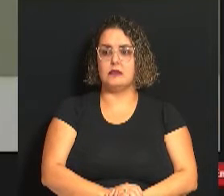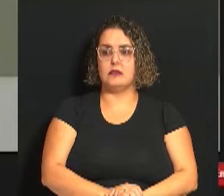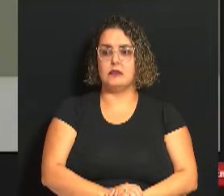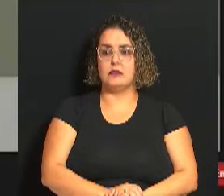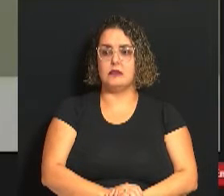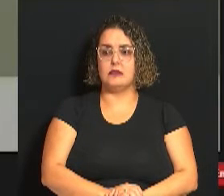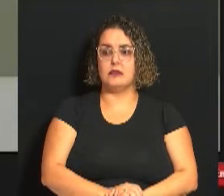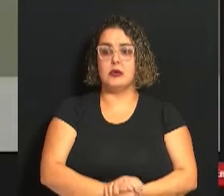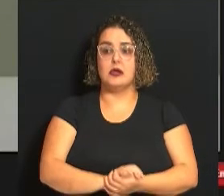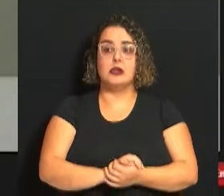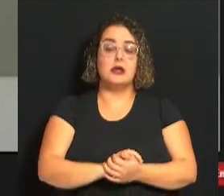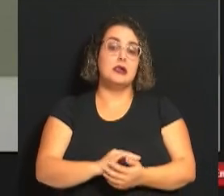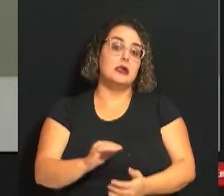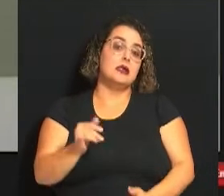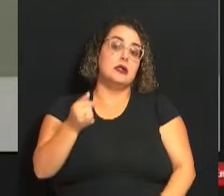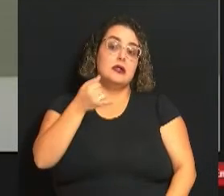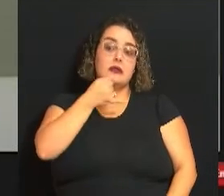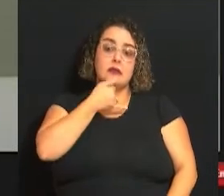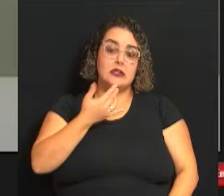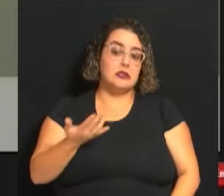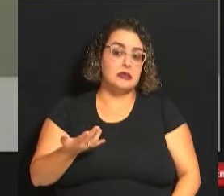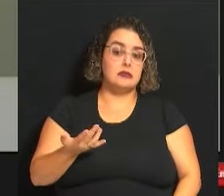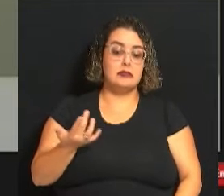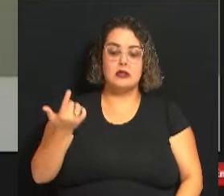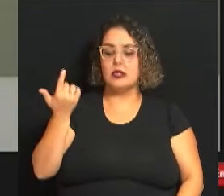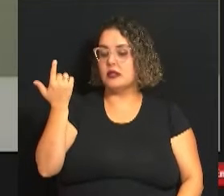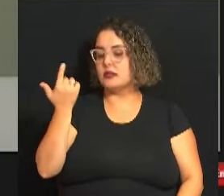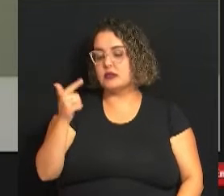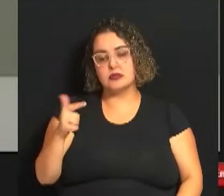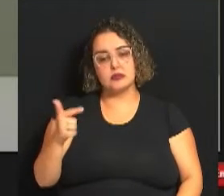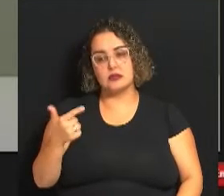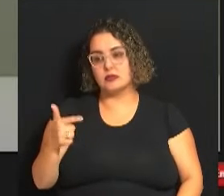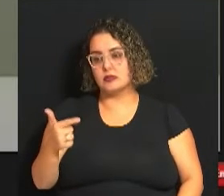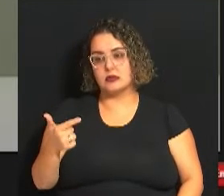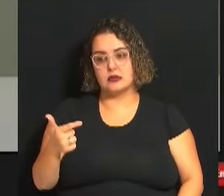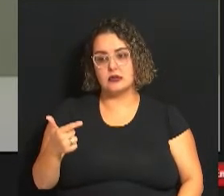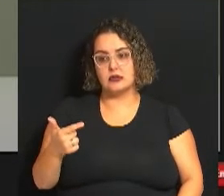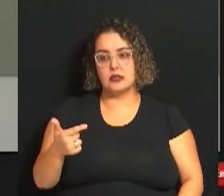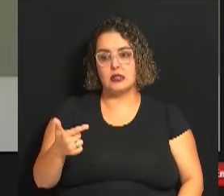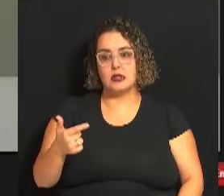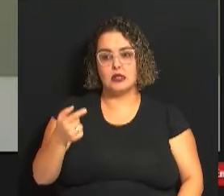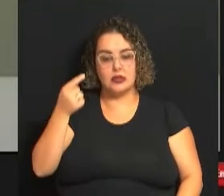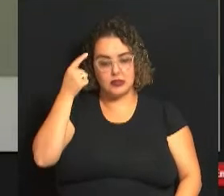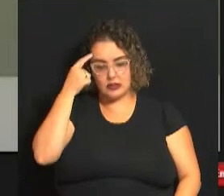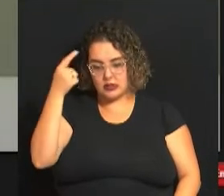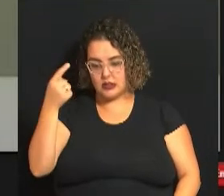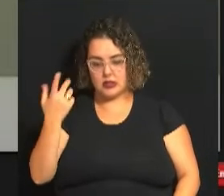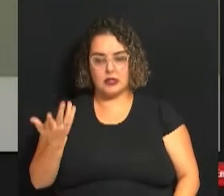Infelizmente, a gente não tem nenhuma evidência de que